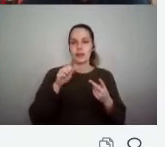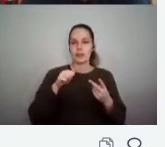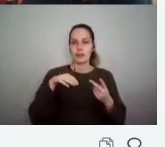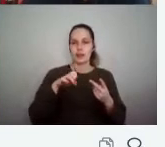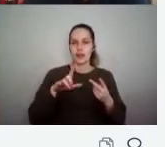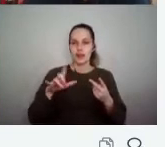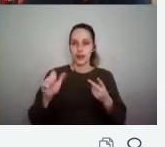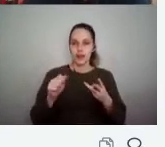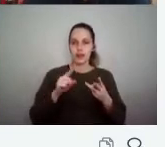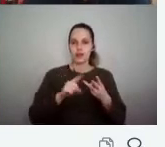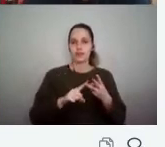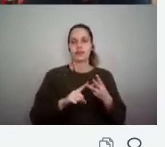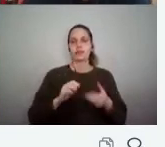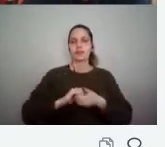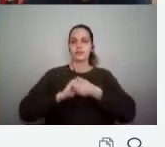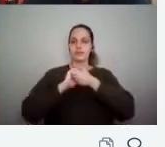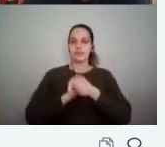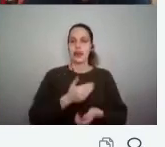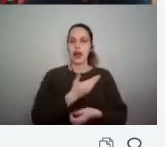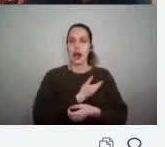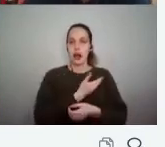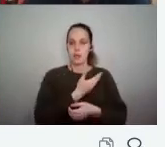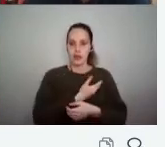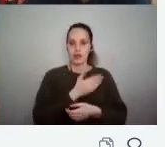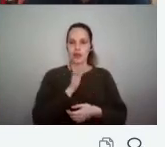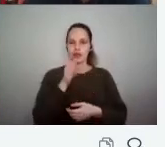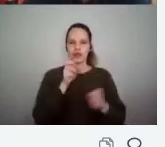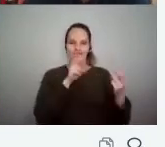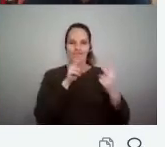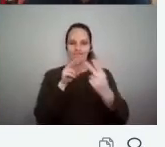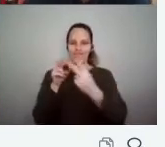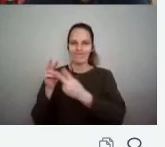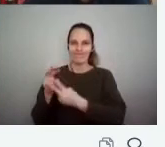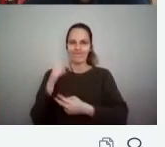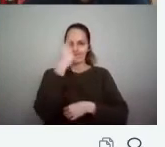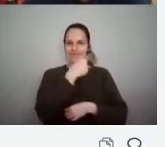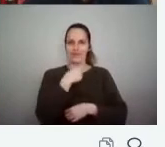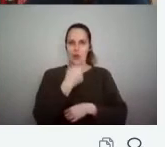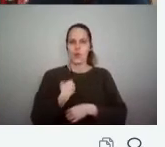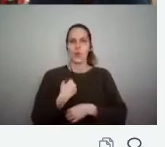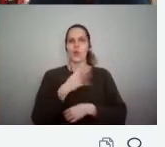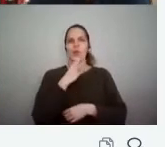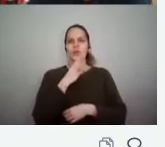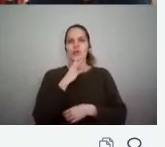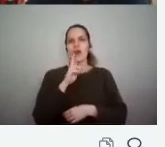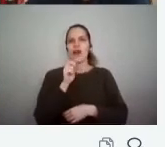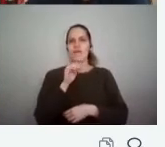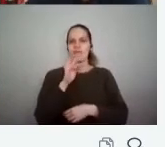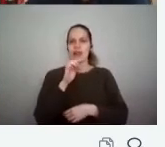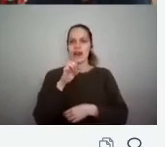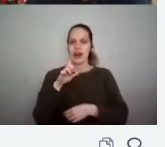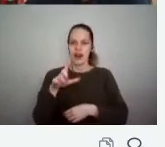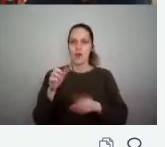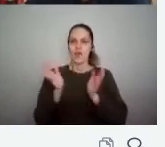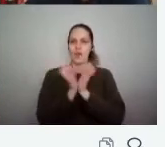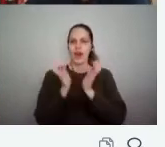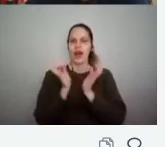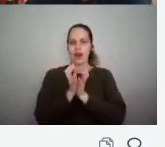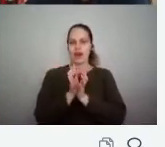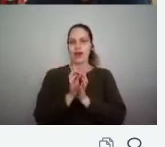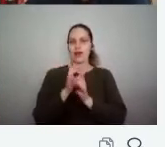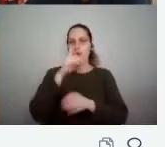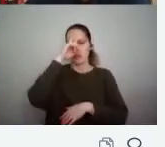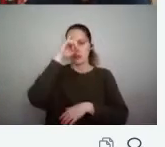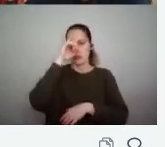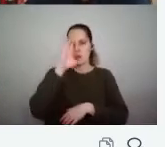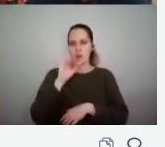Cumprimentar alguns amigos, que eu já vi algumas caras conhecidas aí, como Rafael Cabaleiro, que foi meu colega de Grupo Hospitalar Conceição, e a